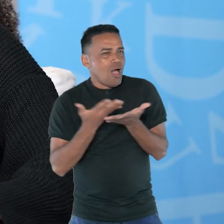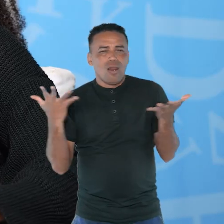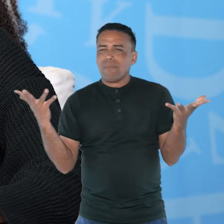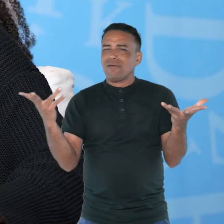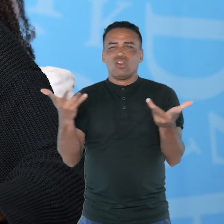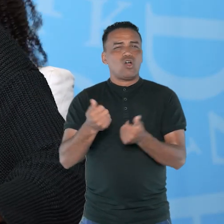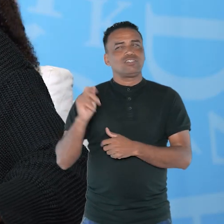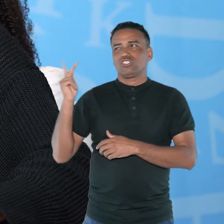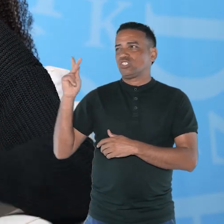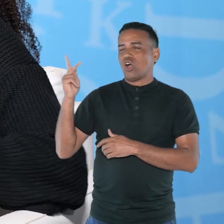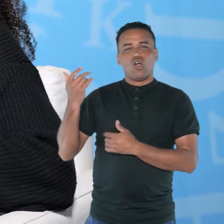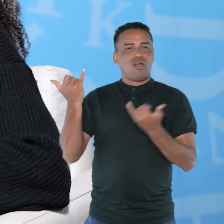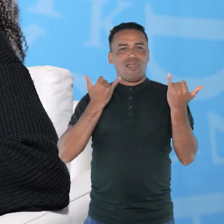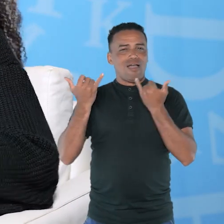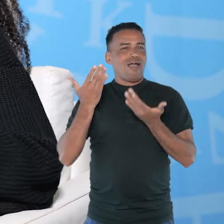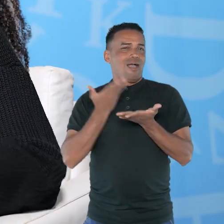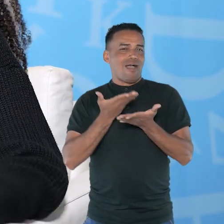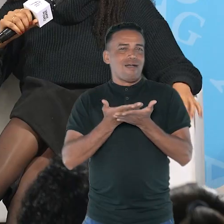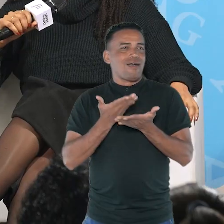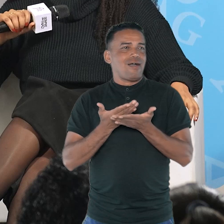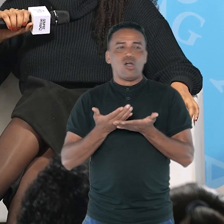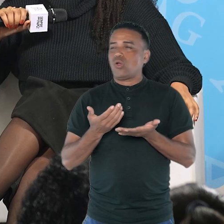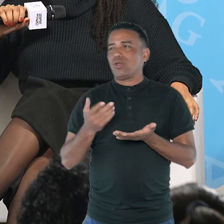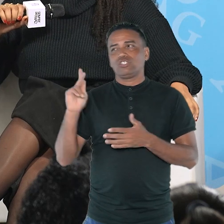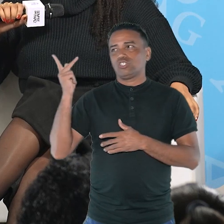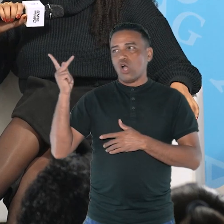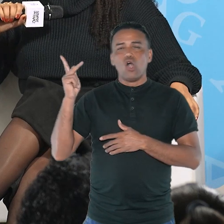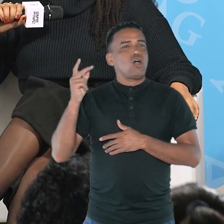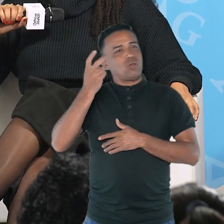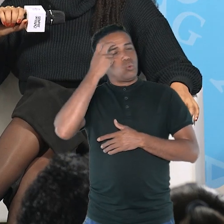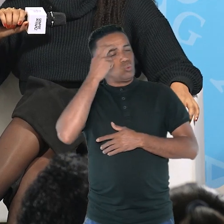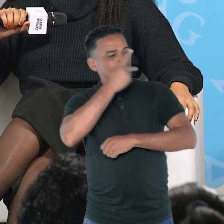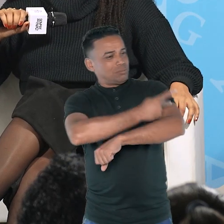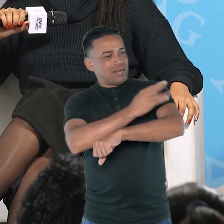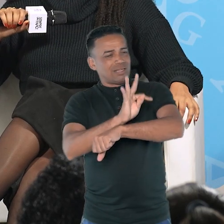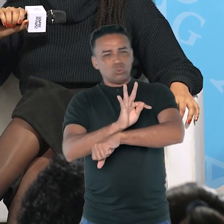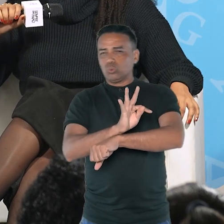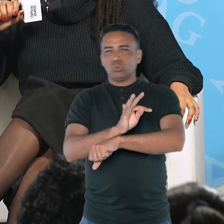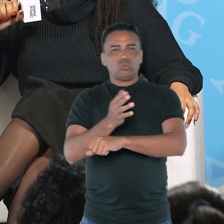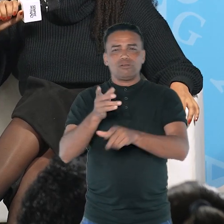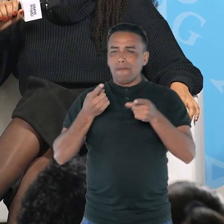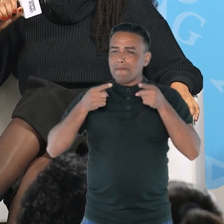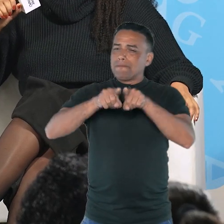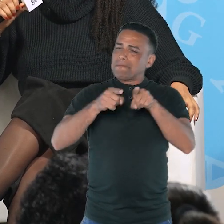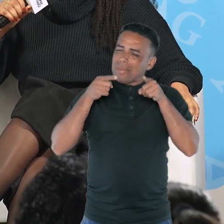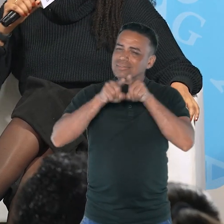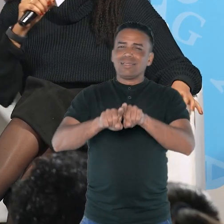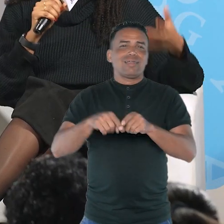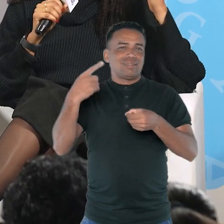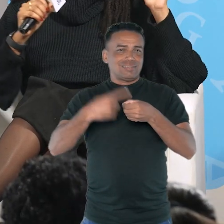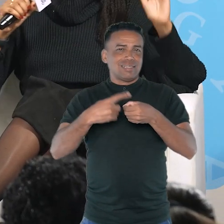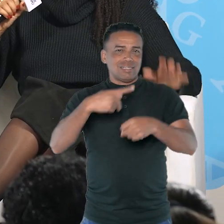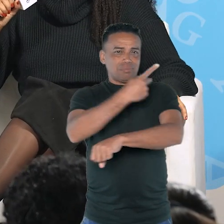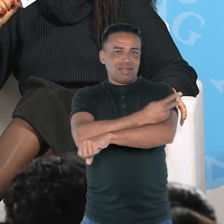sensacional de história. grande Legal. colaborador aí da história, da cultura de Paracatu, né, Alexandre? Grande parceiro aí da nossa cidade.